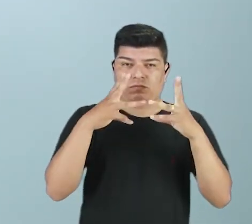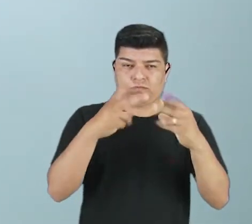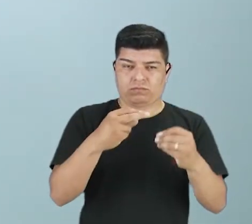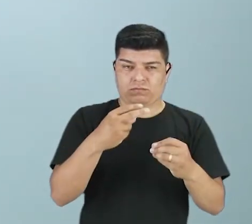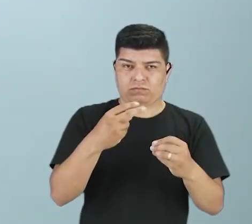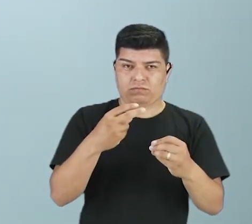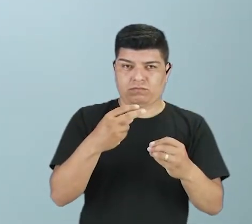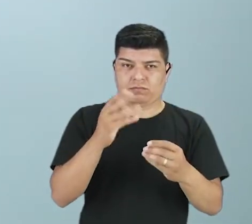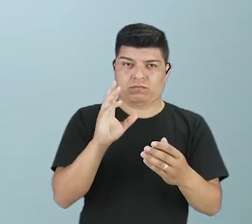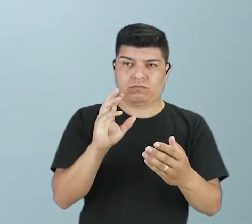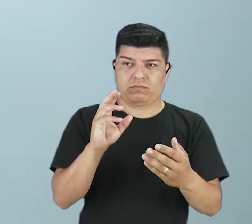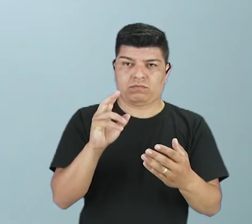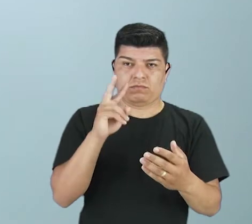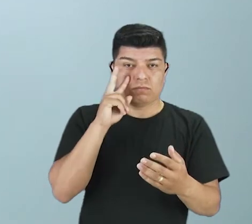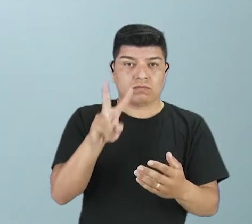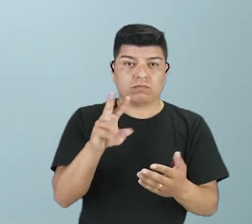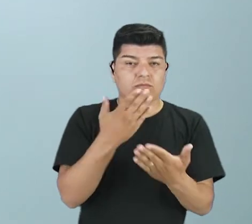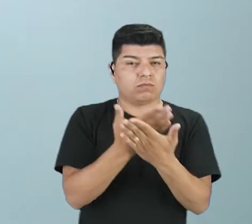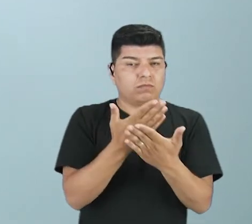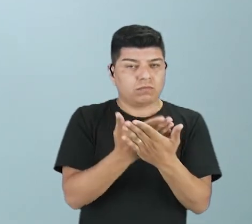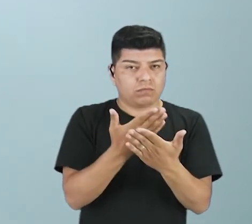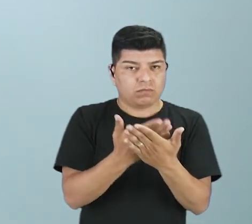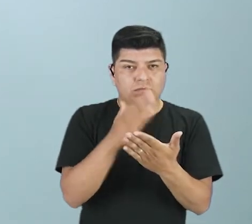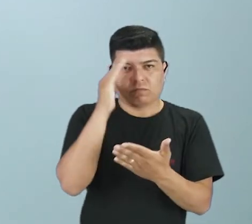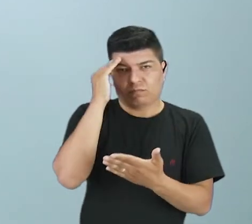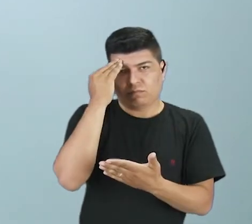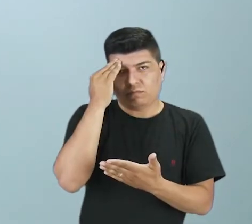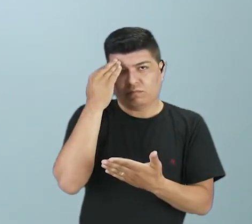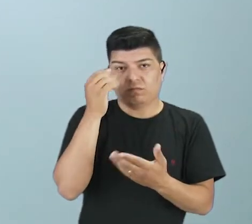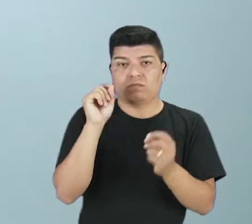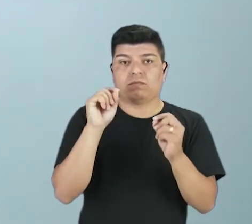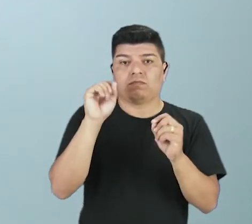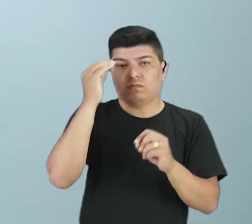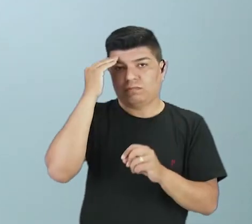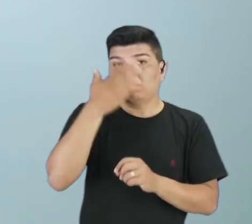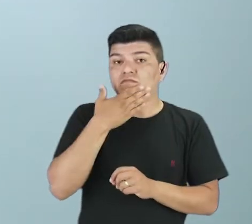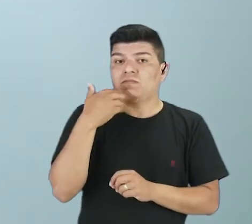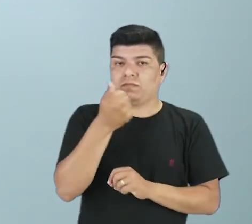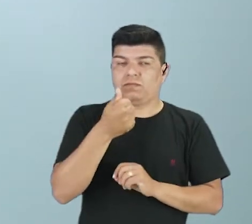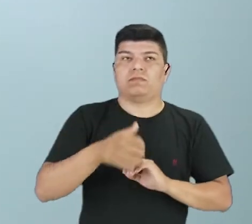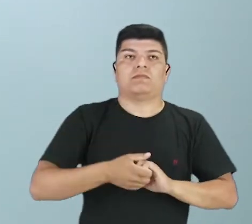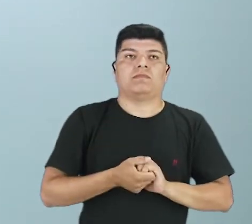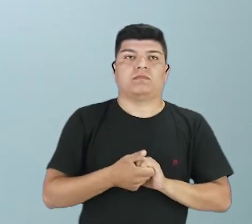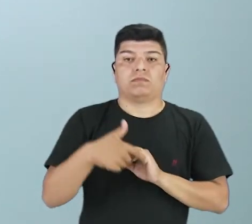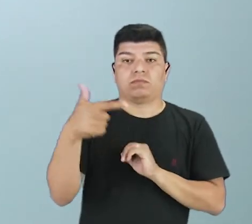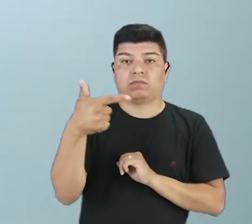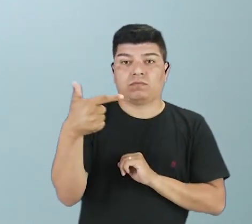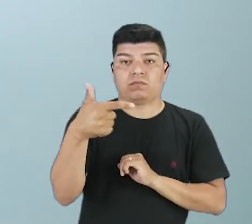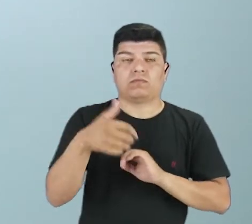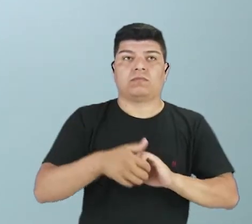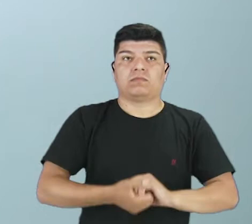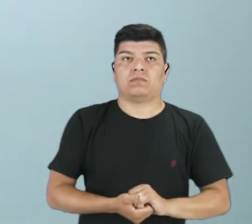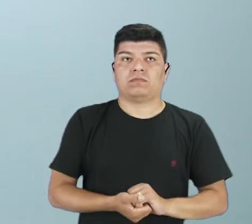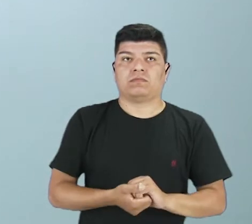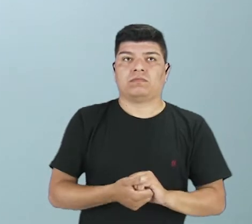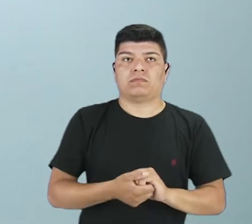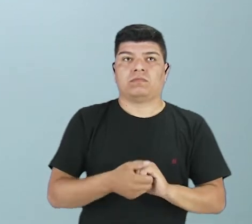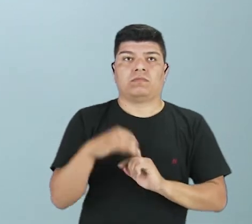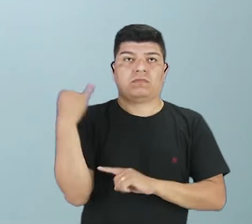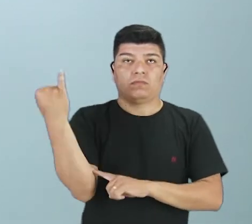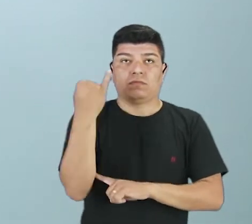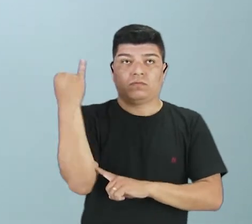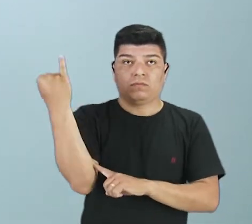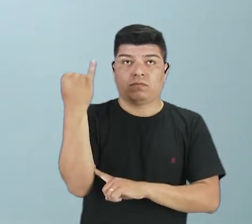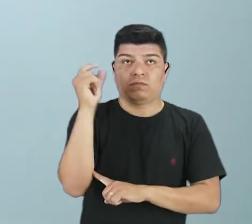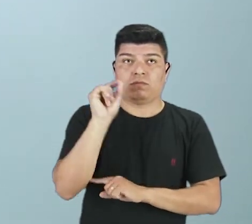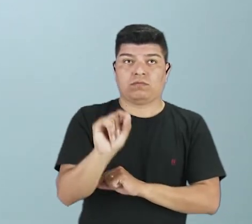vai vir através desses estudos, desses entendimentos, possa ser bem entendido. Segunda coisa, é muito importante que